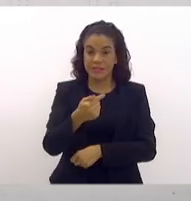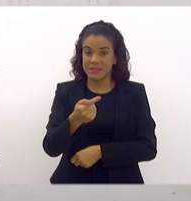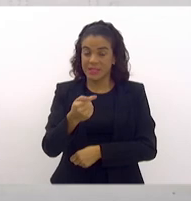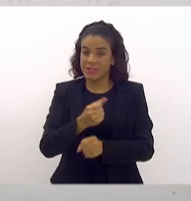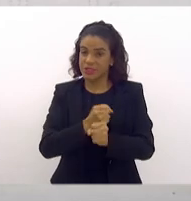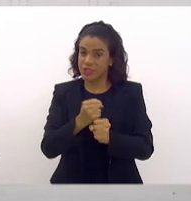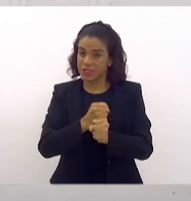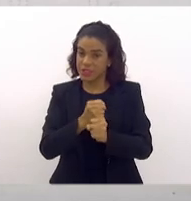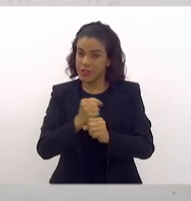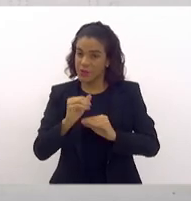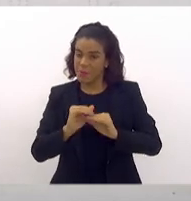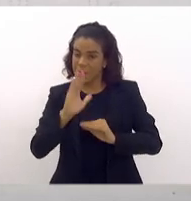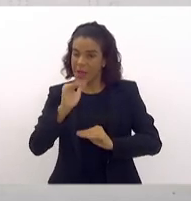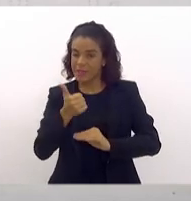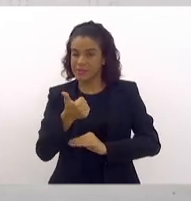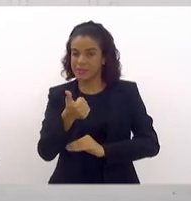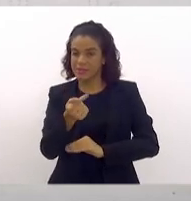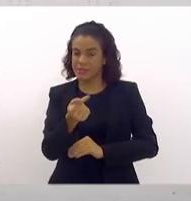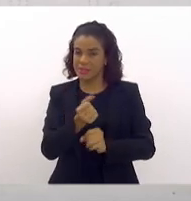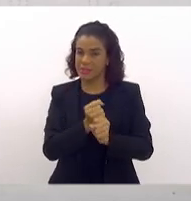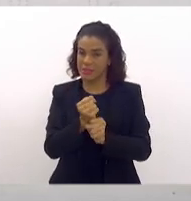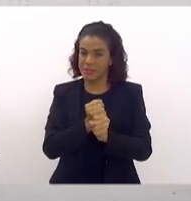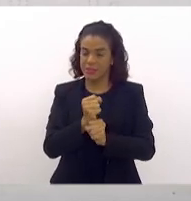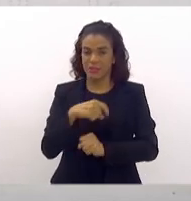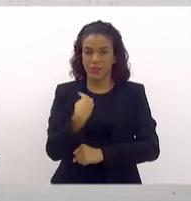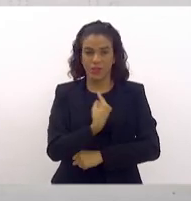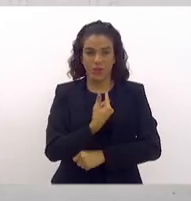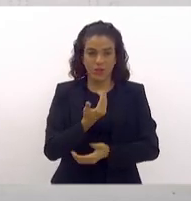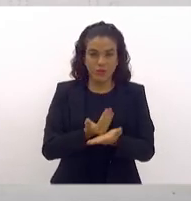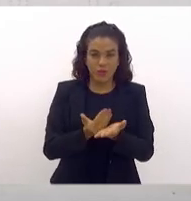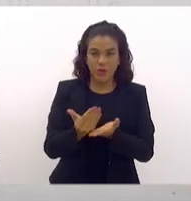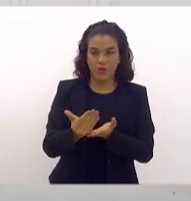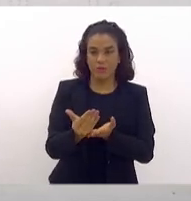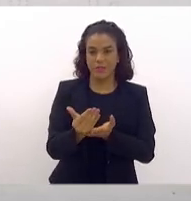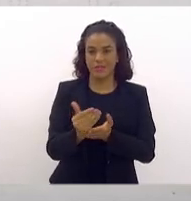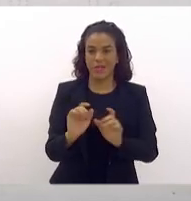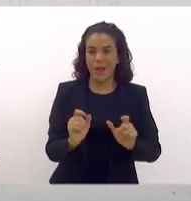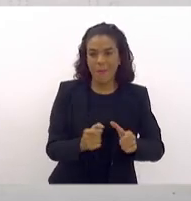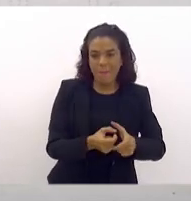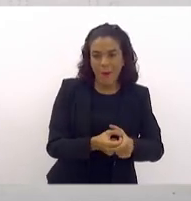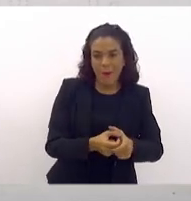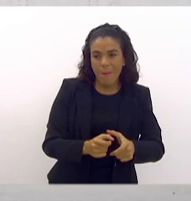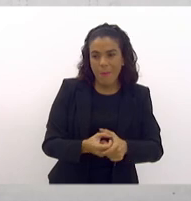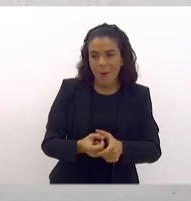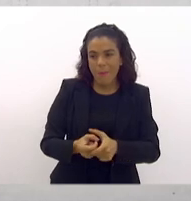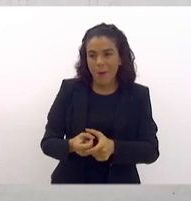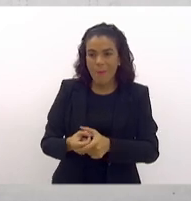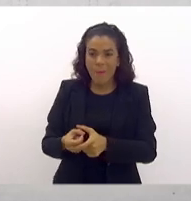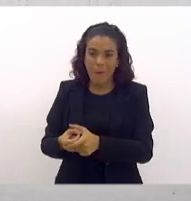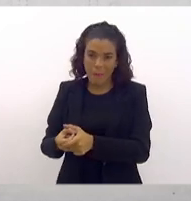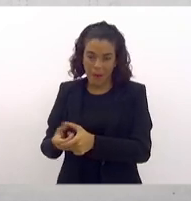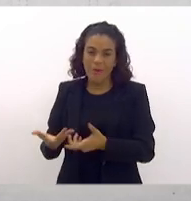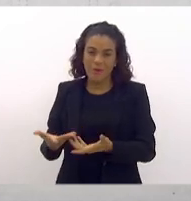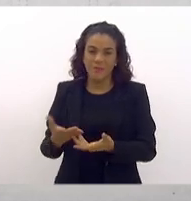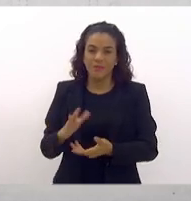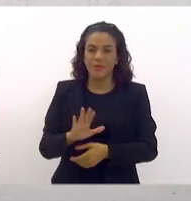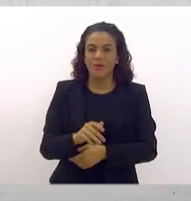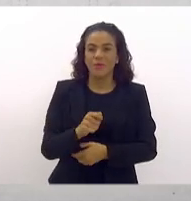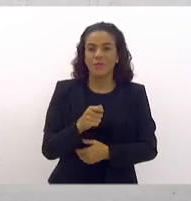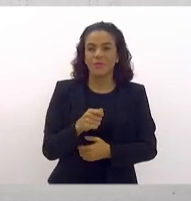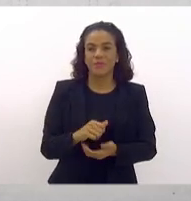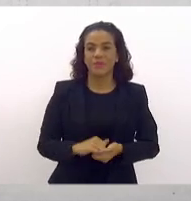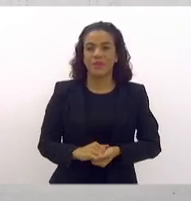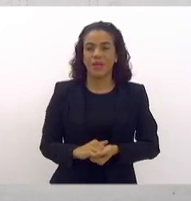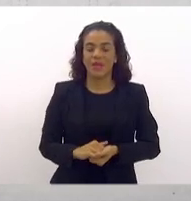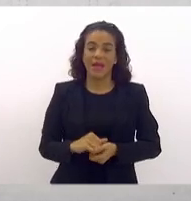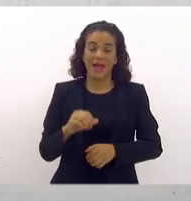mais de 17 anos. Quando a gente começou, era tudo mato, como se diz. A internet mudou muito de